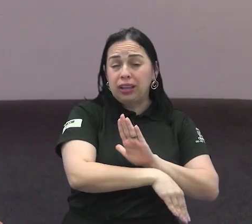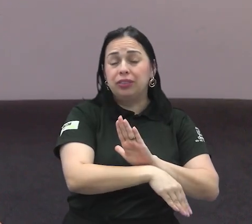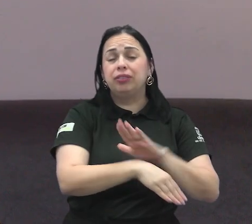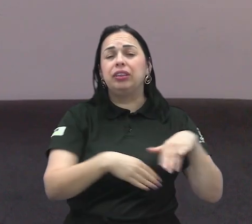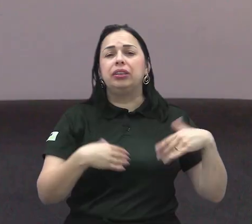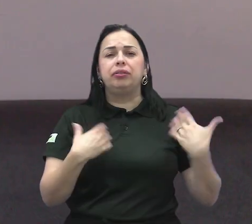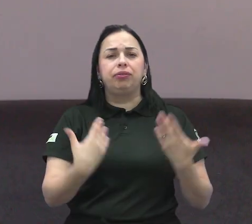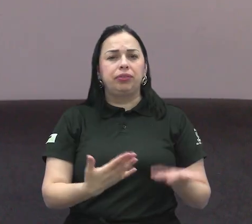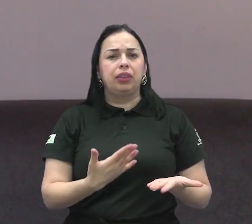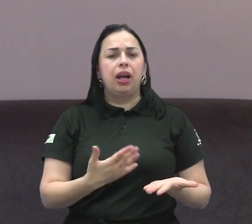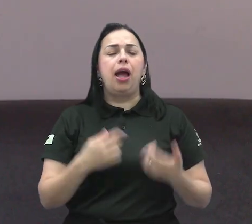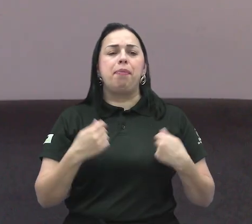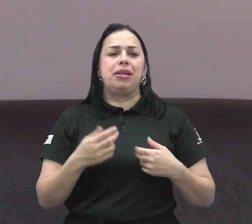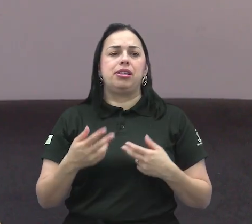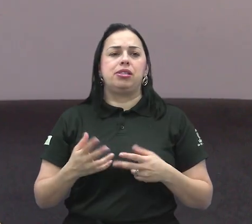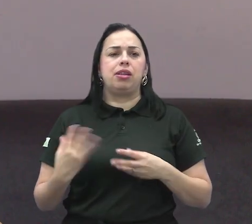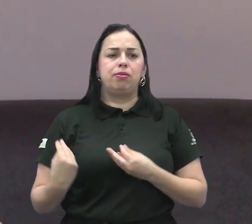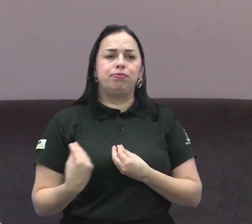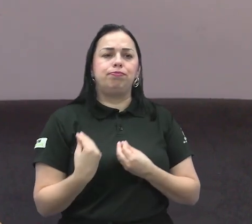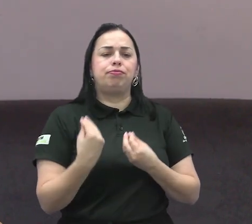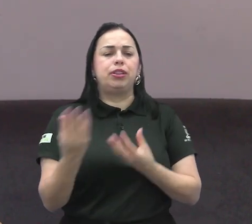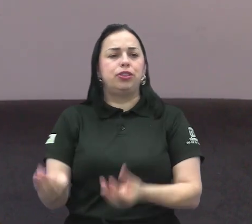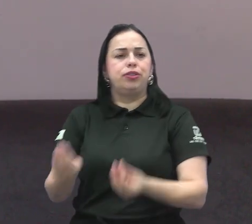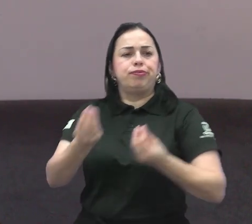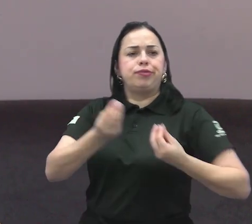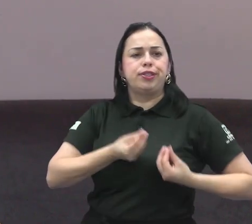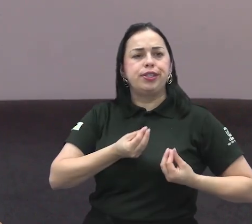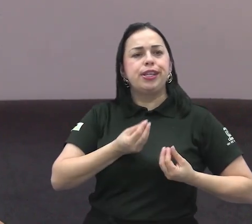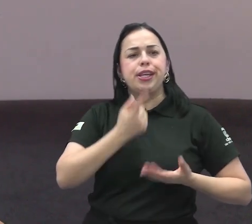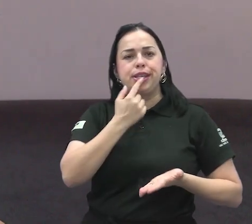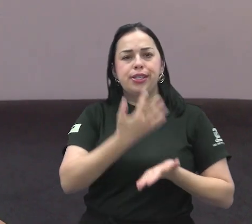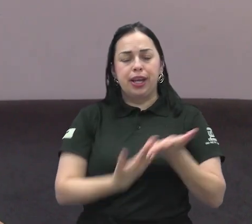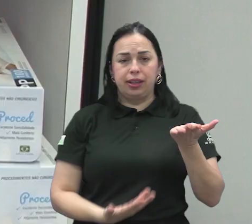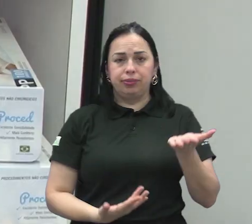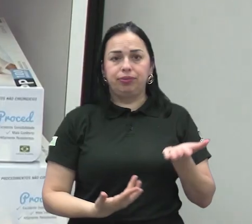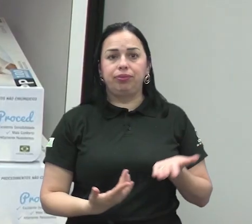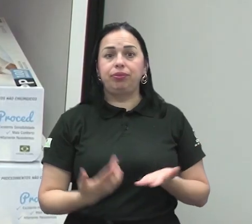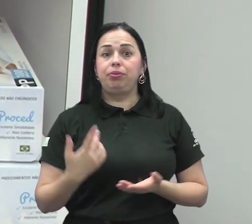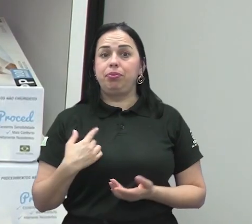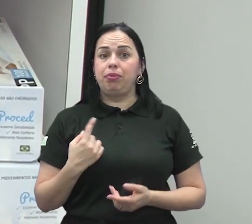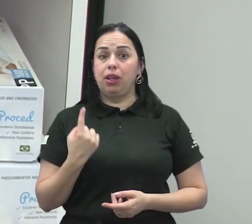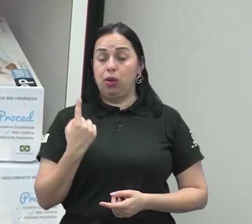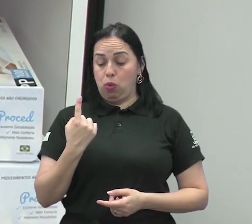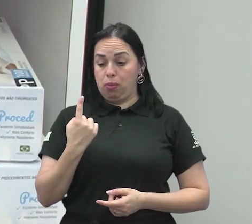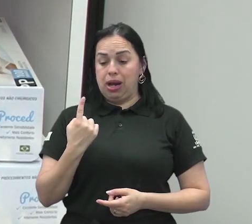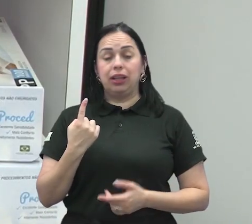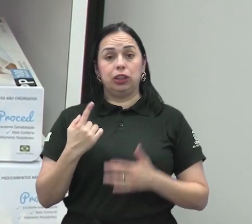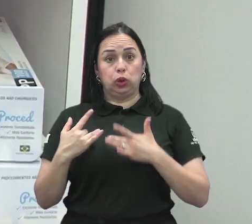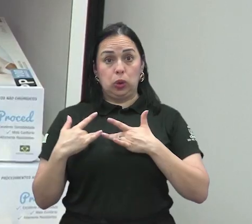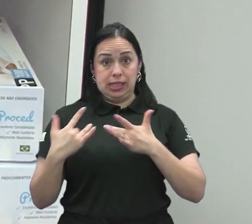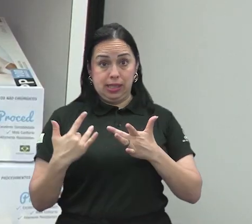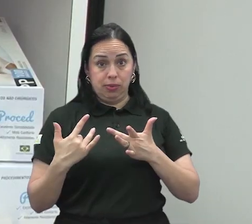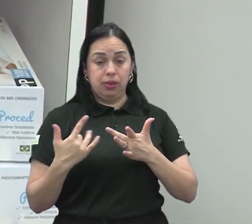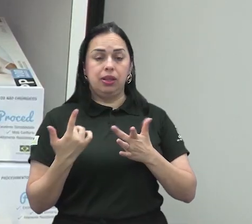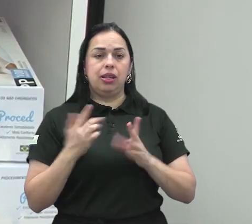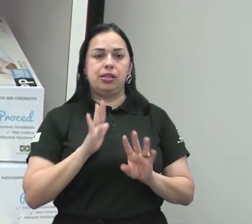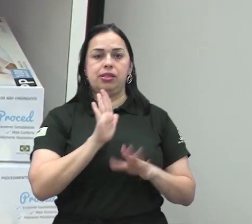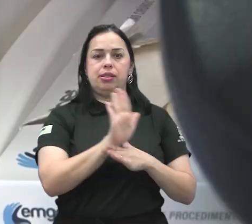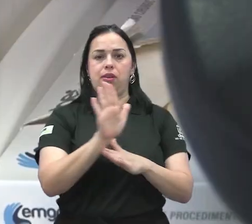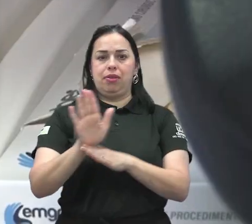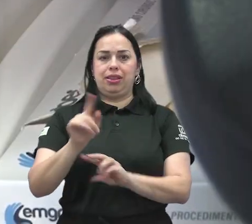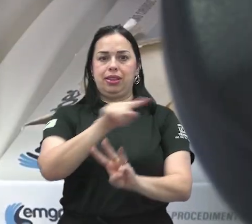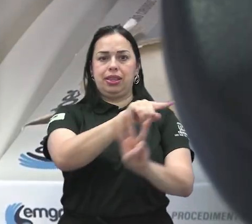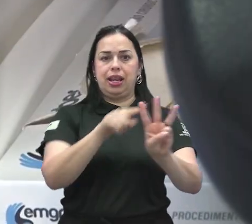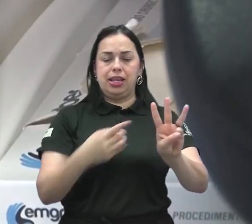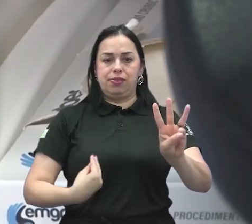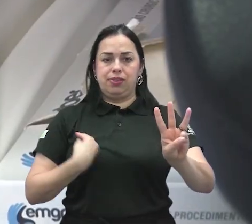foram diminuindo e acabei precisando de uma transfusão de sangue. Uma doação de sangue pode salvar até 3 vidas,